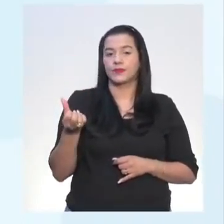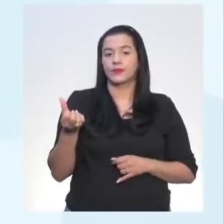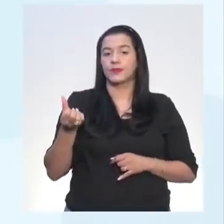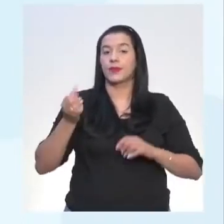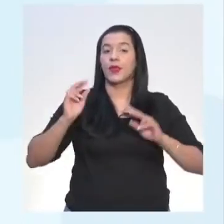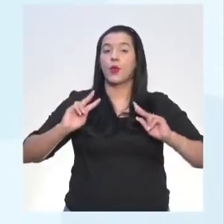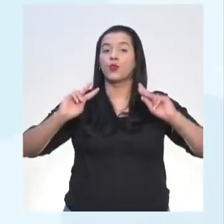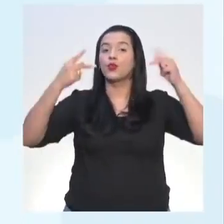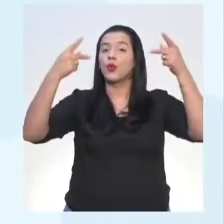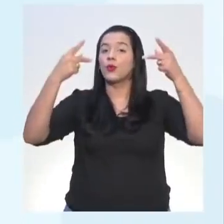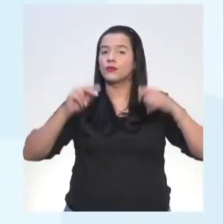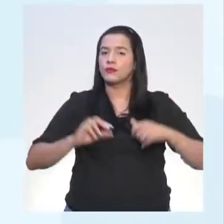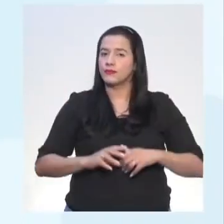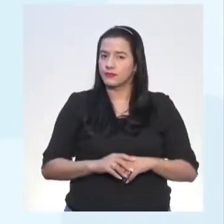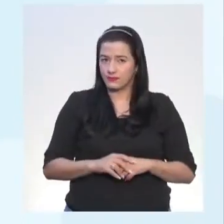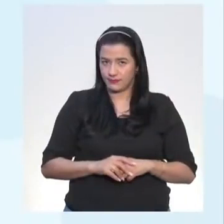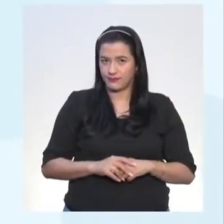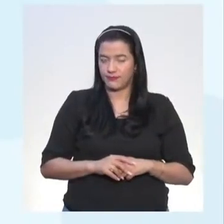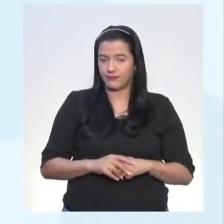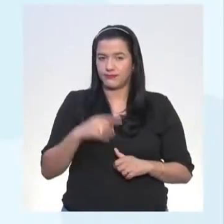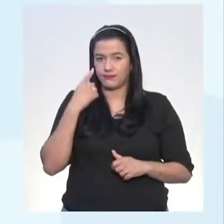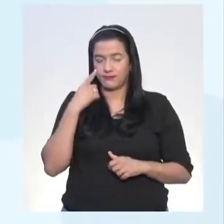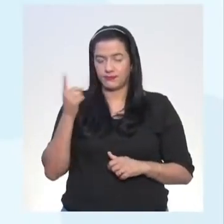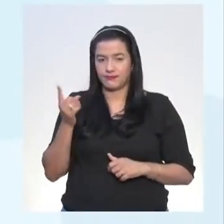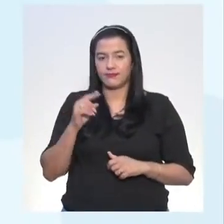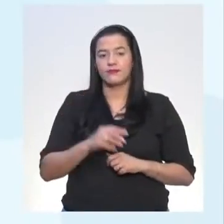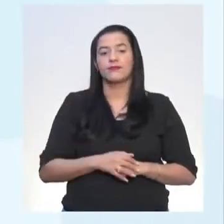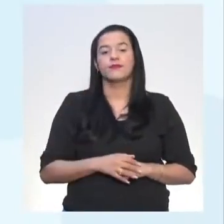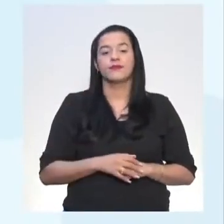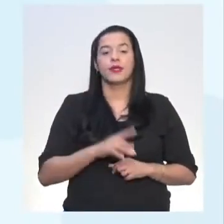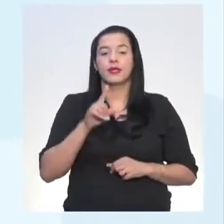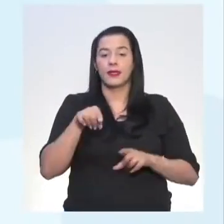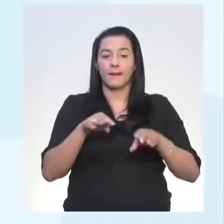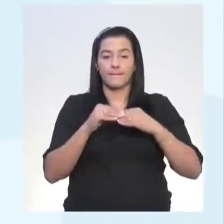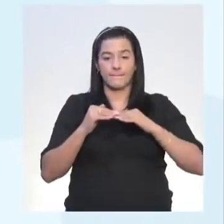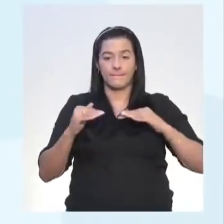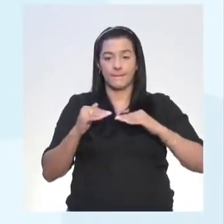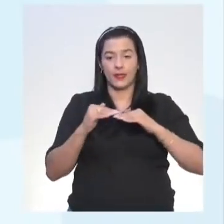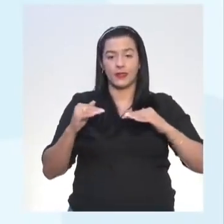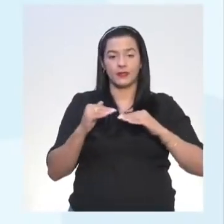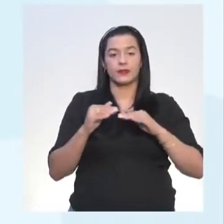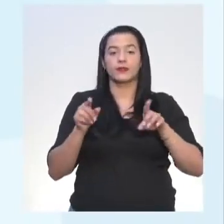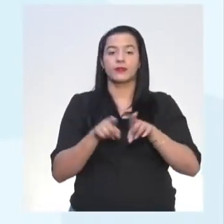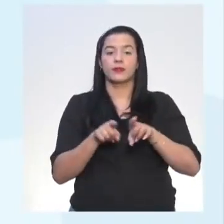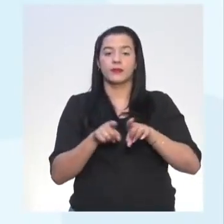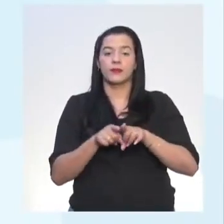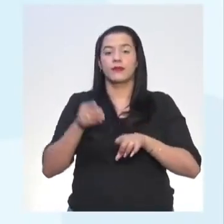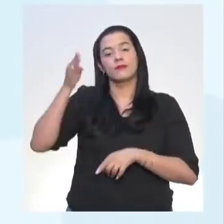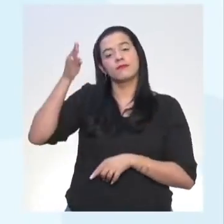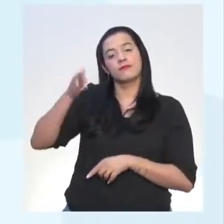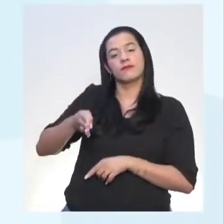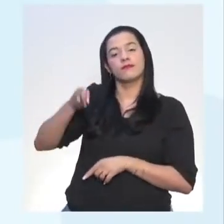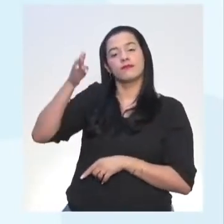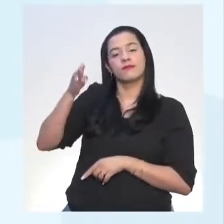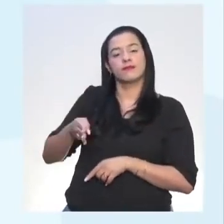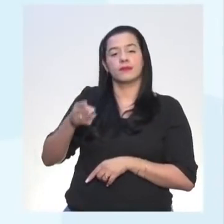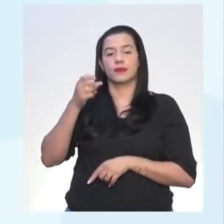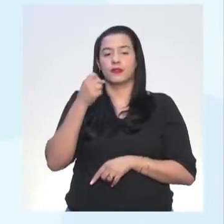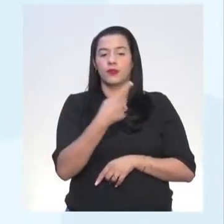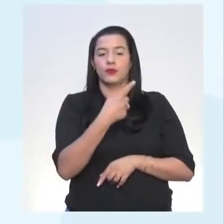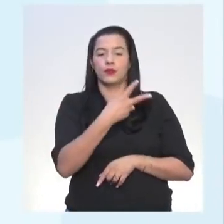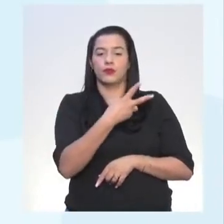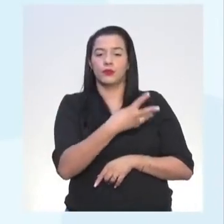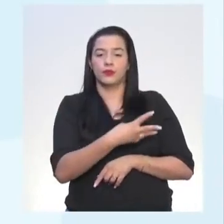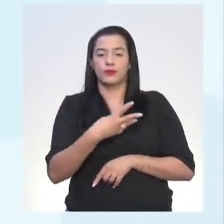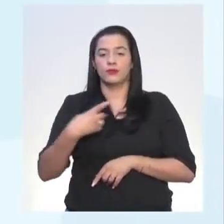6. É o dobro, né, Vivi? Olha que legal. Embaixo também fica o dobro. Aqui em pezinho, ó, 1, 2,